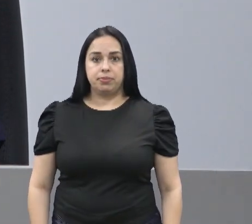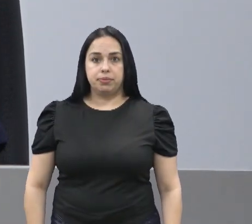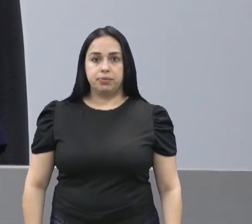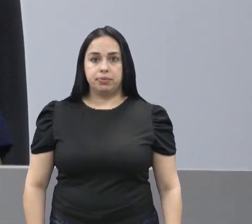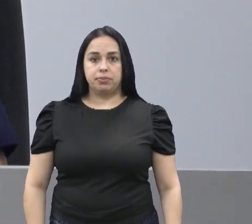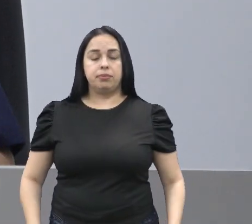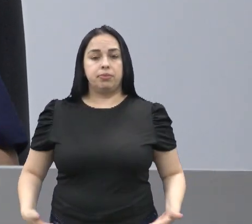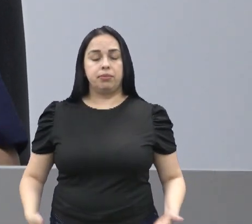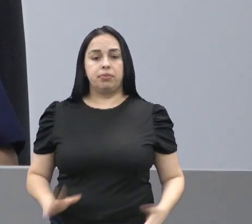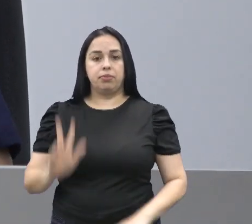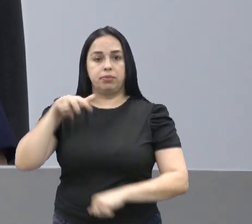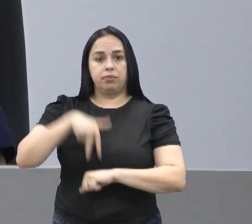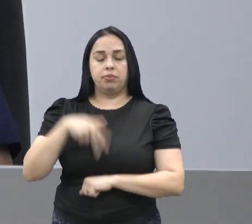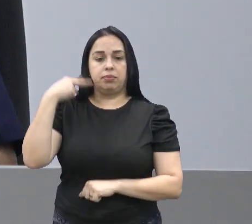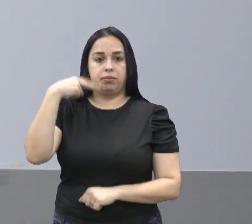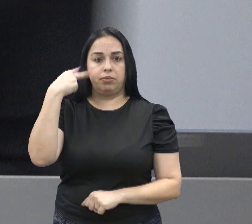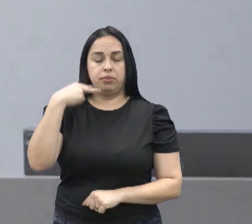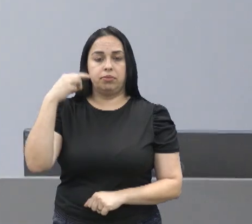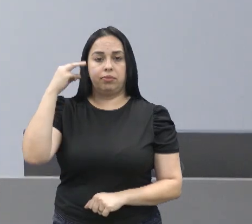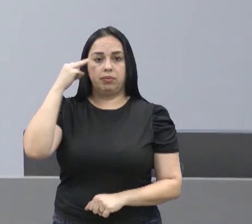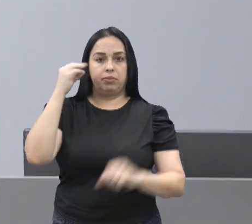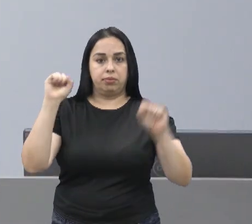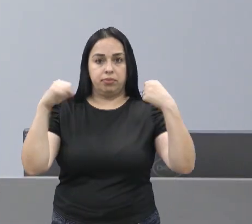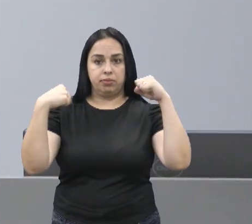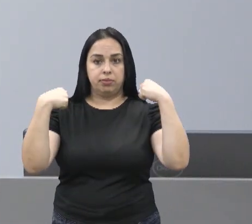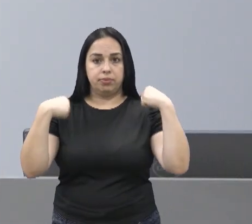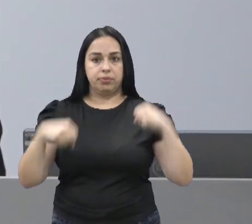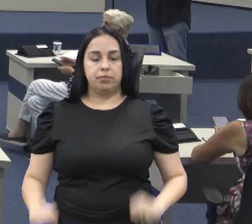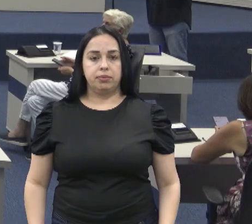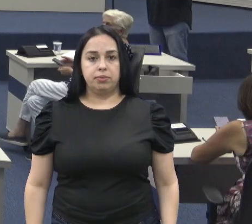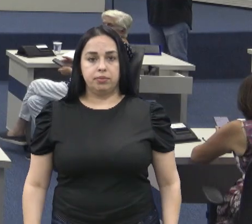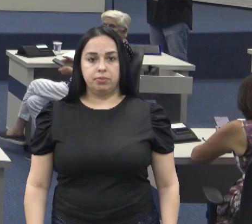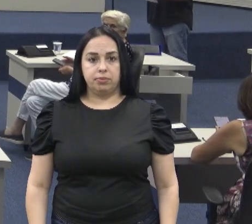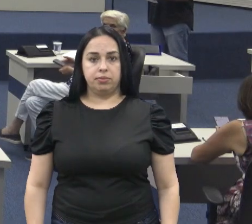Com a palavra, o vereador Marcão da Academia.